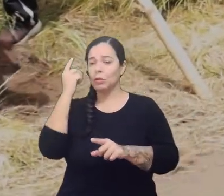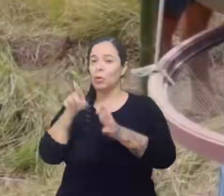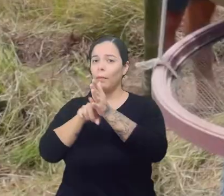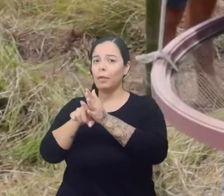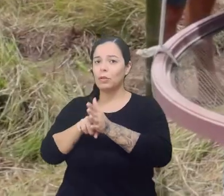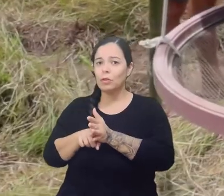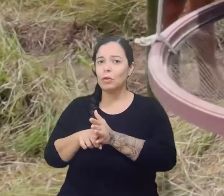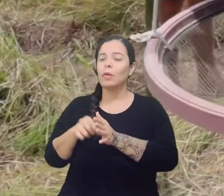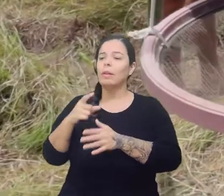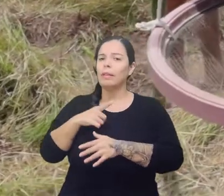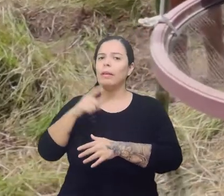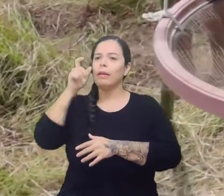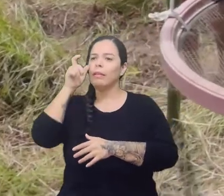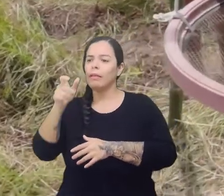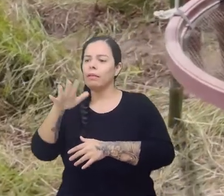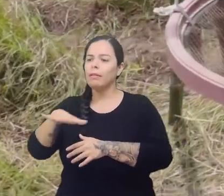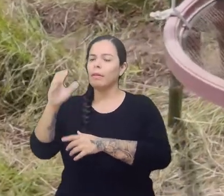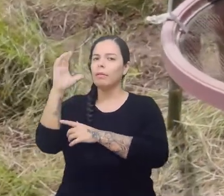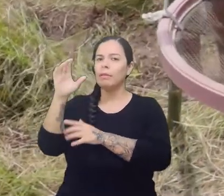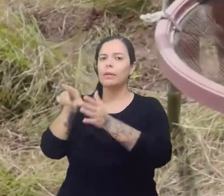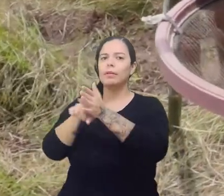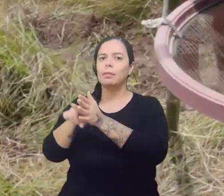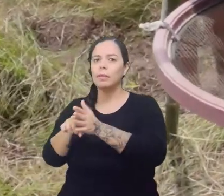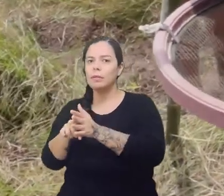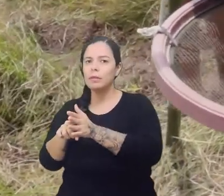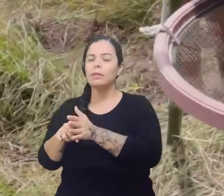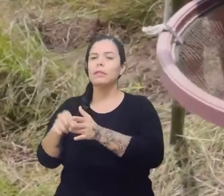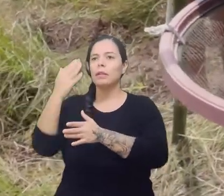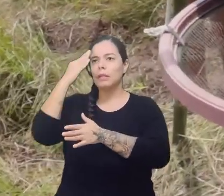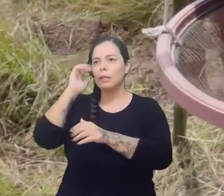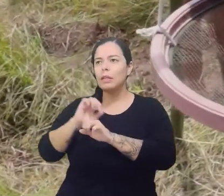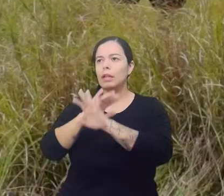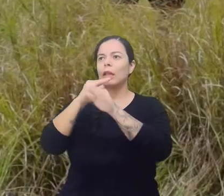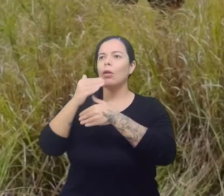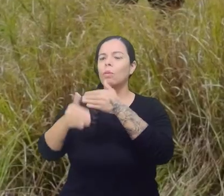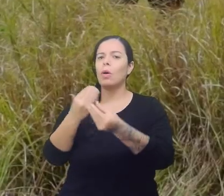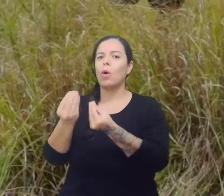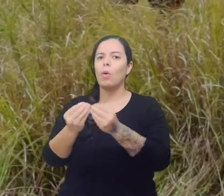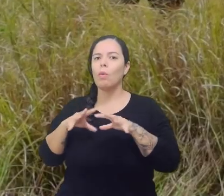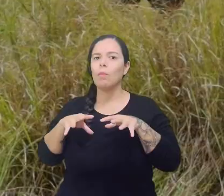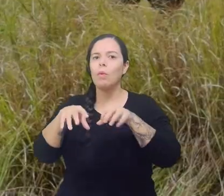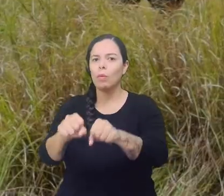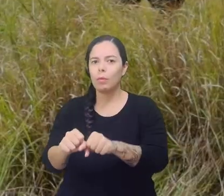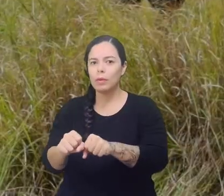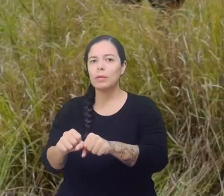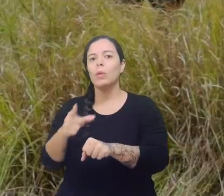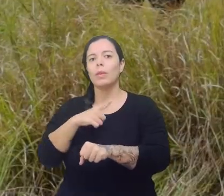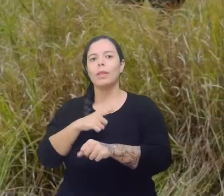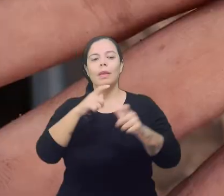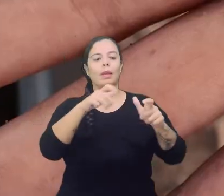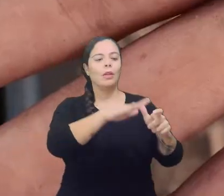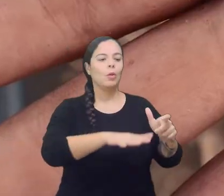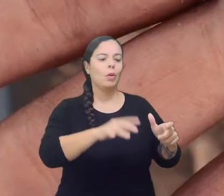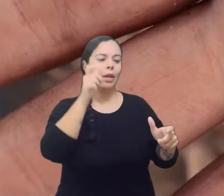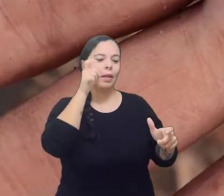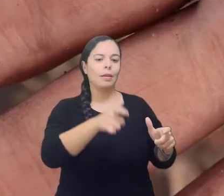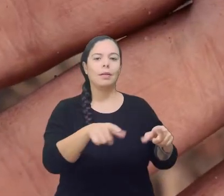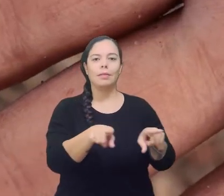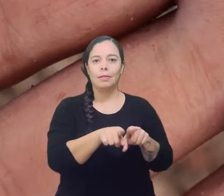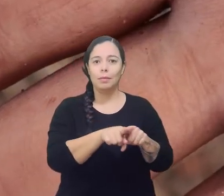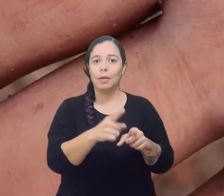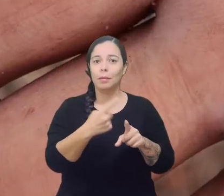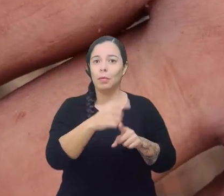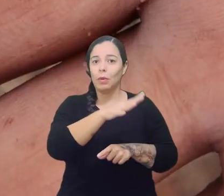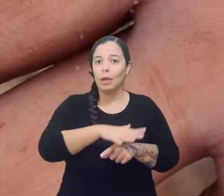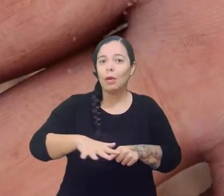interesse em ciência, em pesquisa, que entender o processo de ocupação do Brasil, tem interesse nessa região. É uma